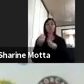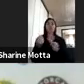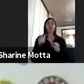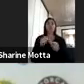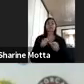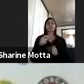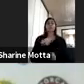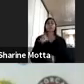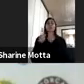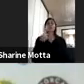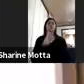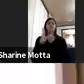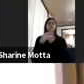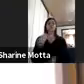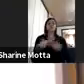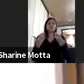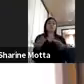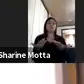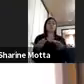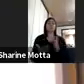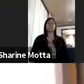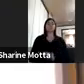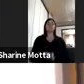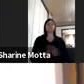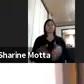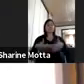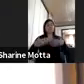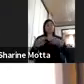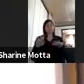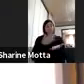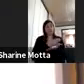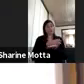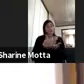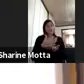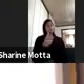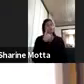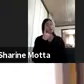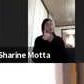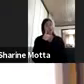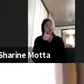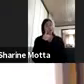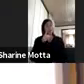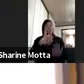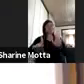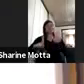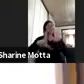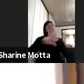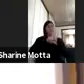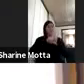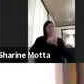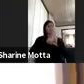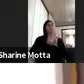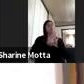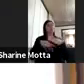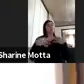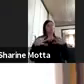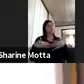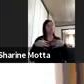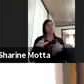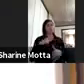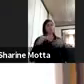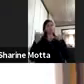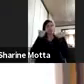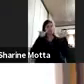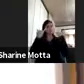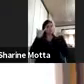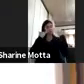mecanismos nós temos? Então, Gilce, para começar, veja só, sobre legislação, nós temos boas notícias,